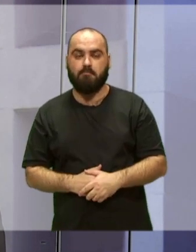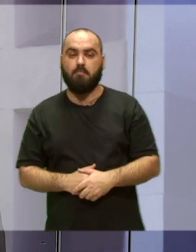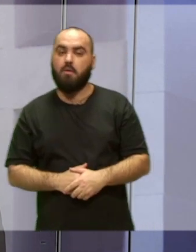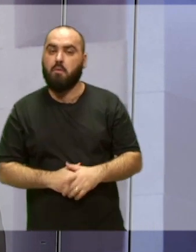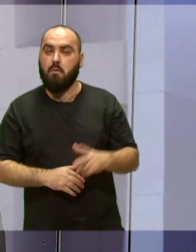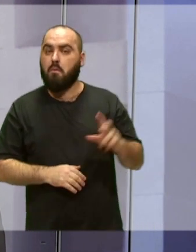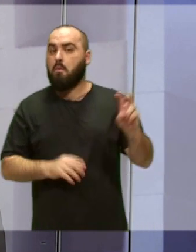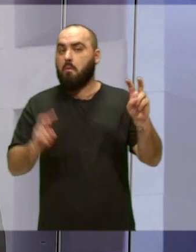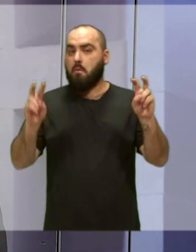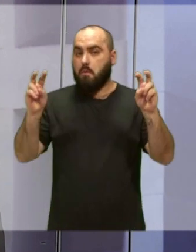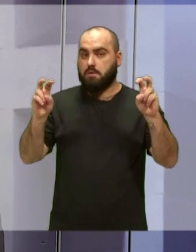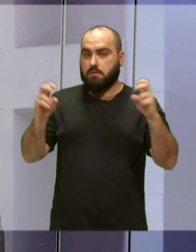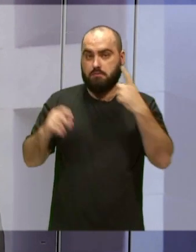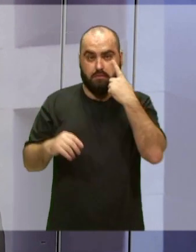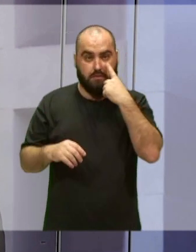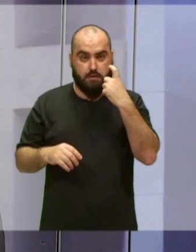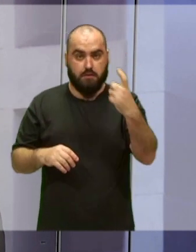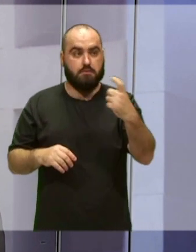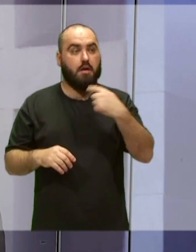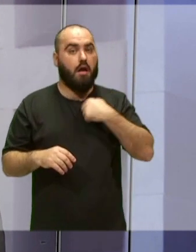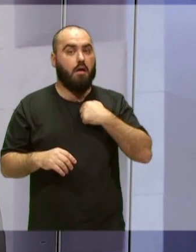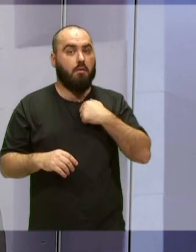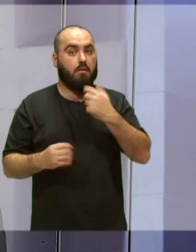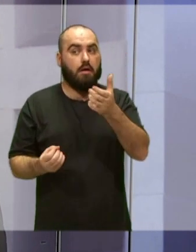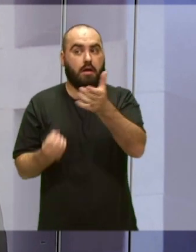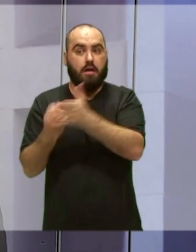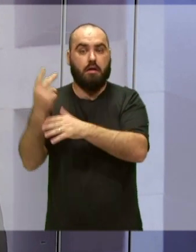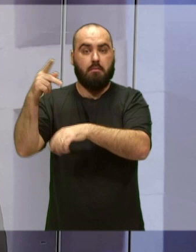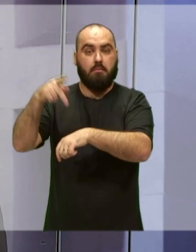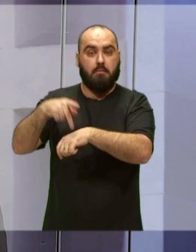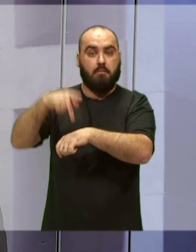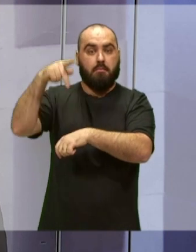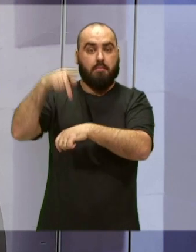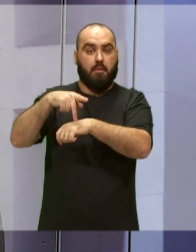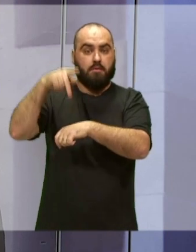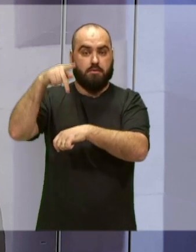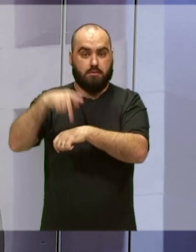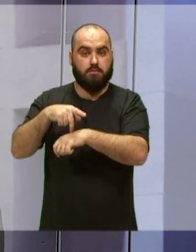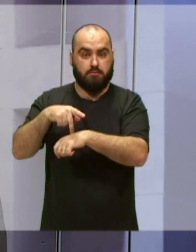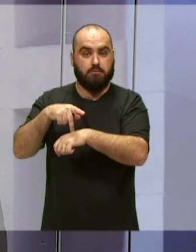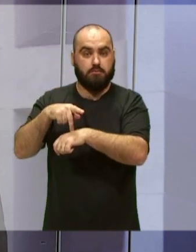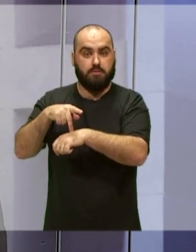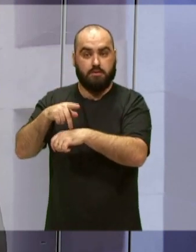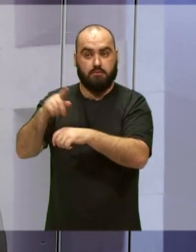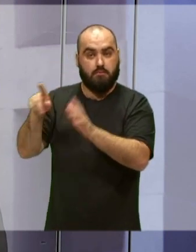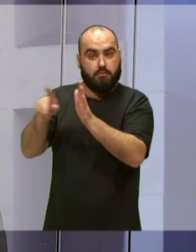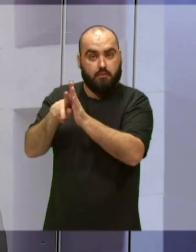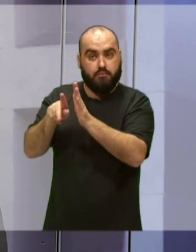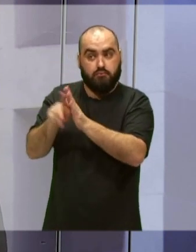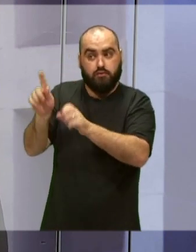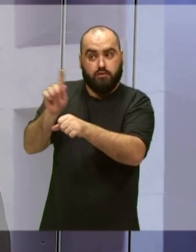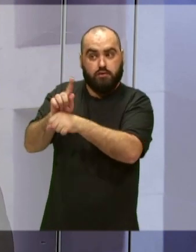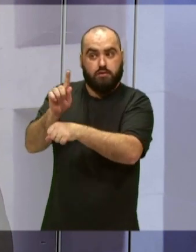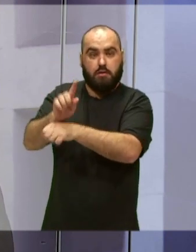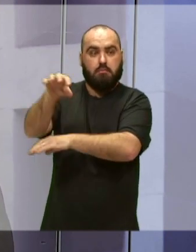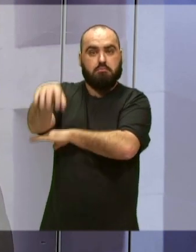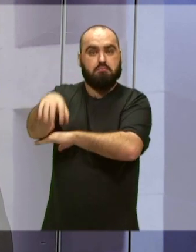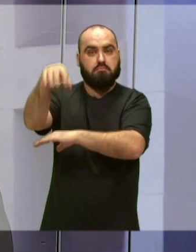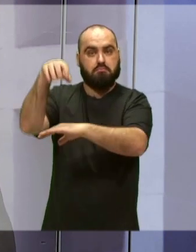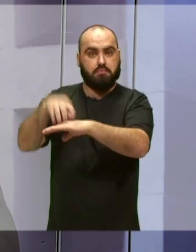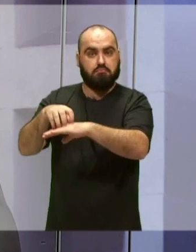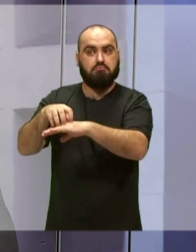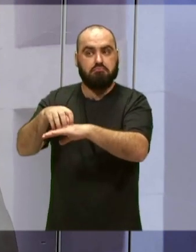peguei eu tô fazendo uma pós-graduação em Comércio Exterior e gestão portuária achei muito interessante e para